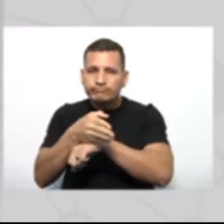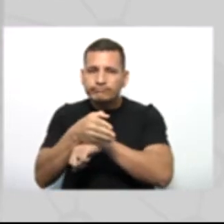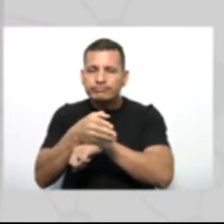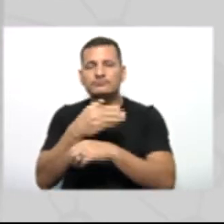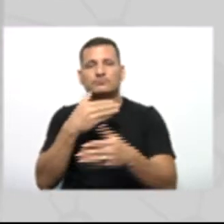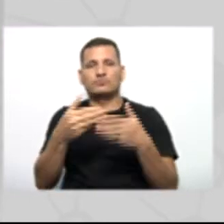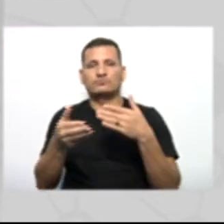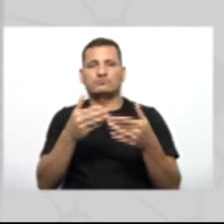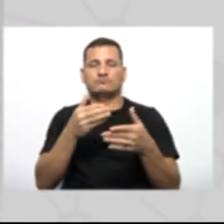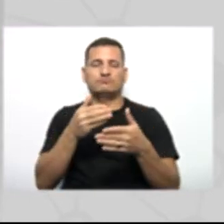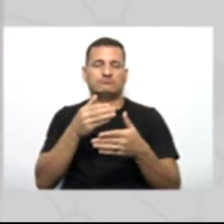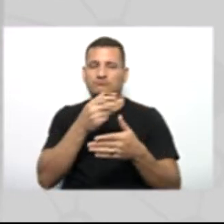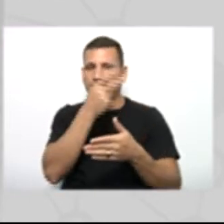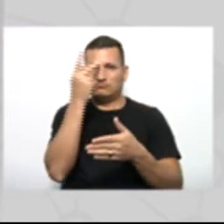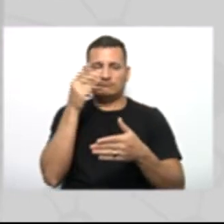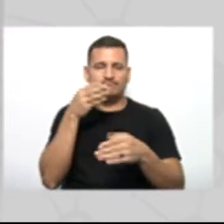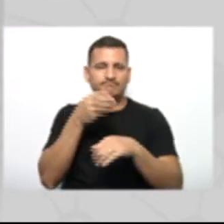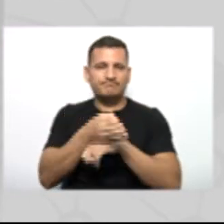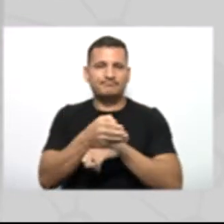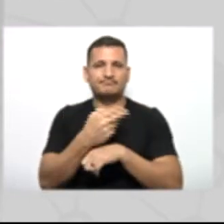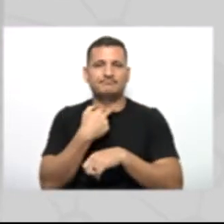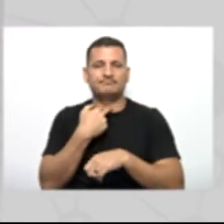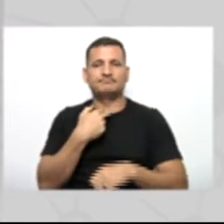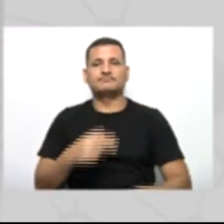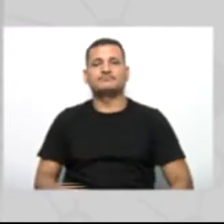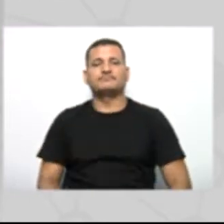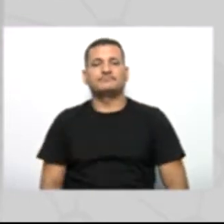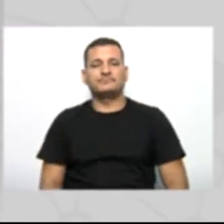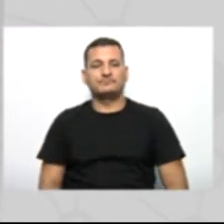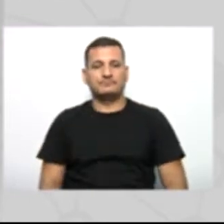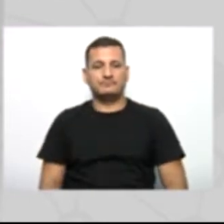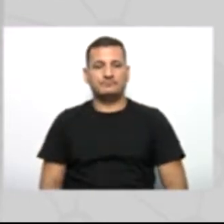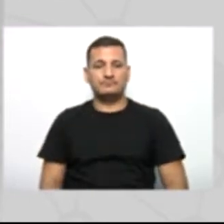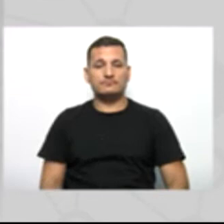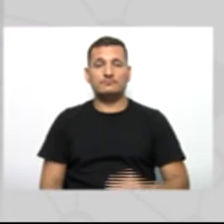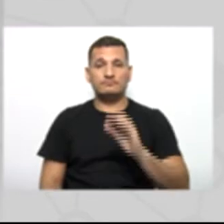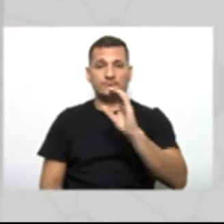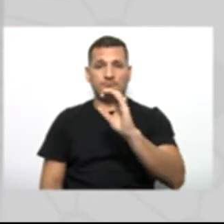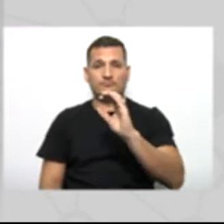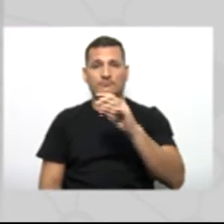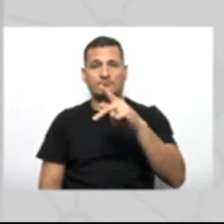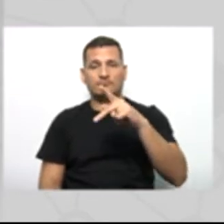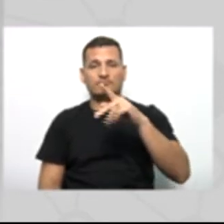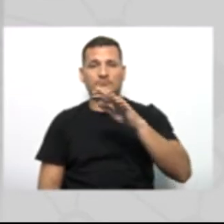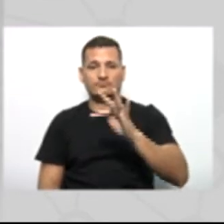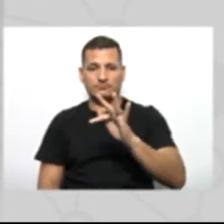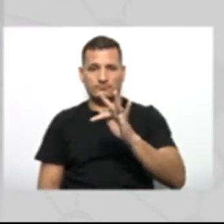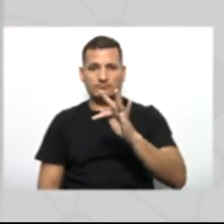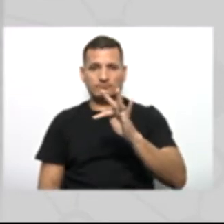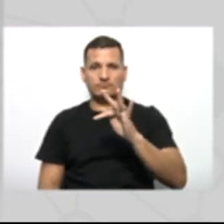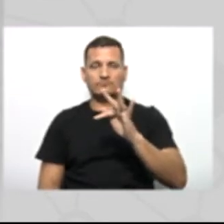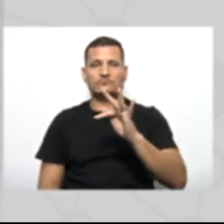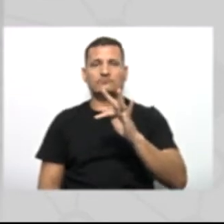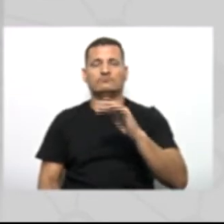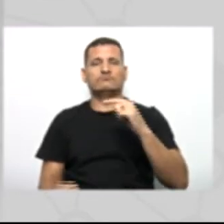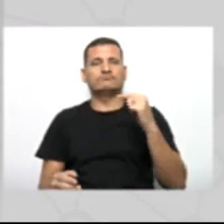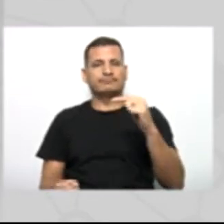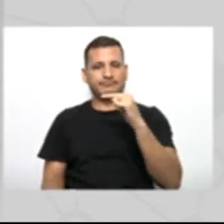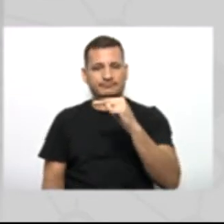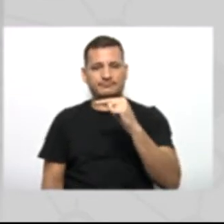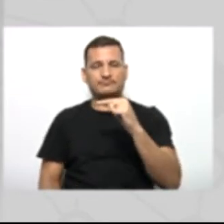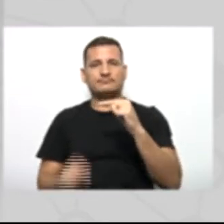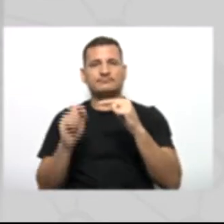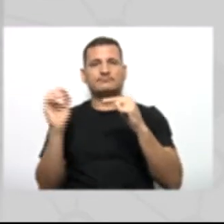Nós vamos ver como que ele vai funcionar daqui a pouco. Então, o atributo CPF privado vai receber o